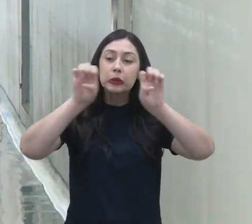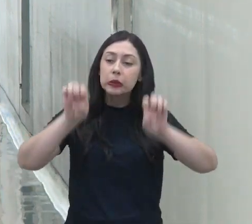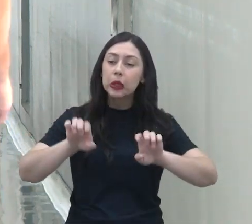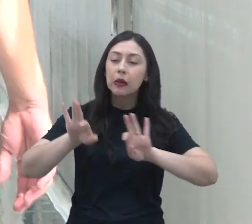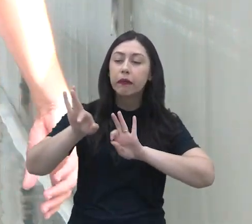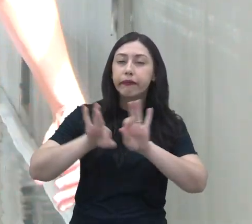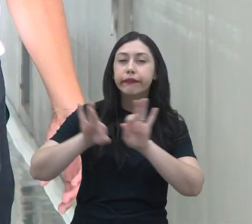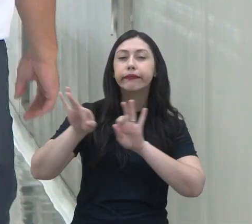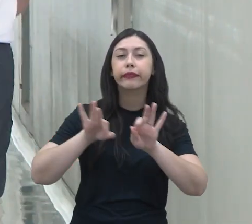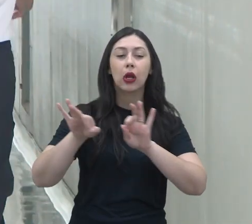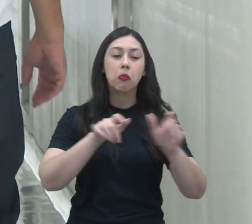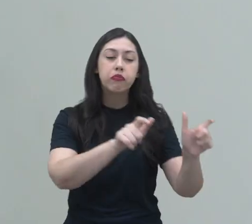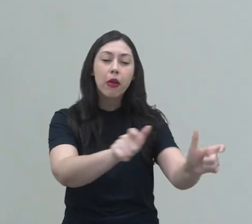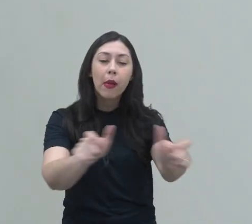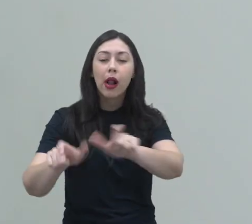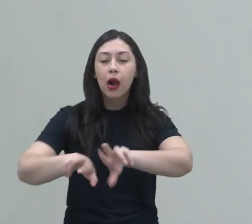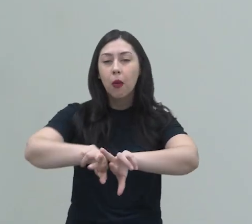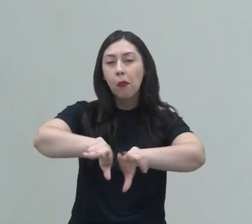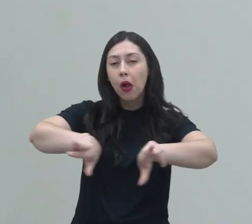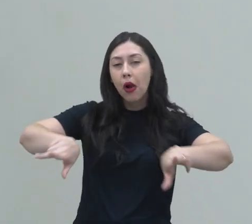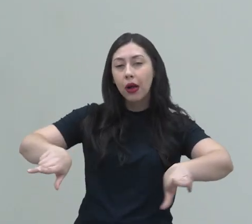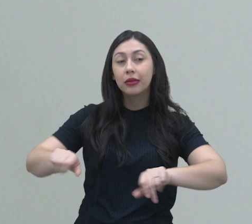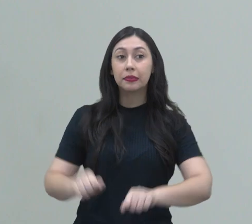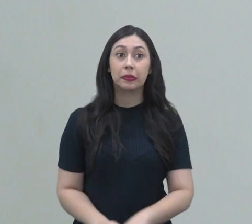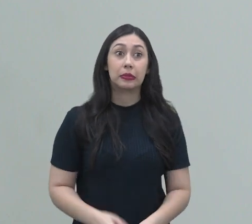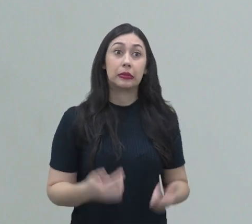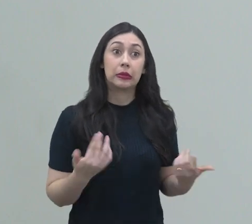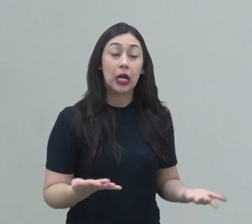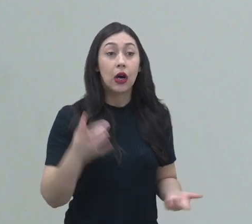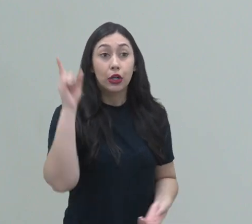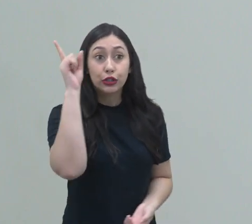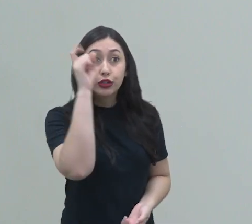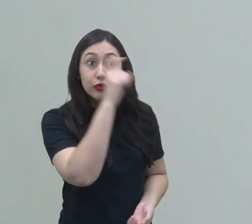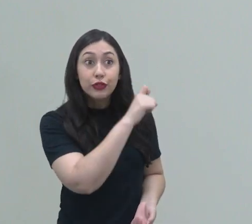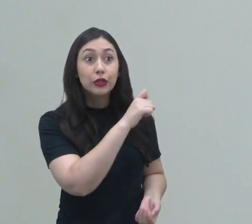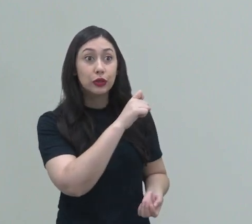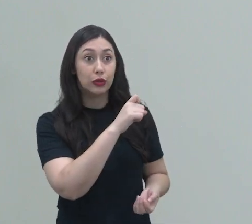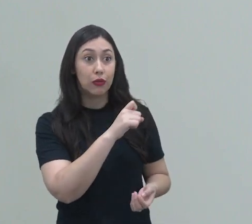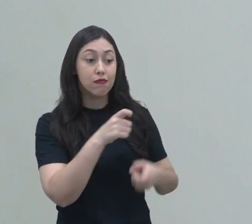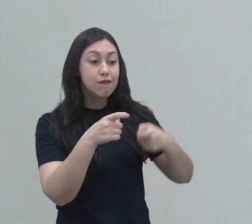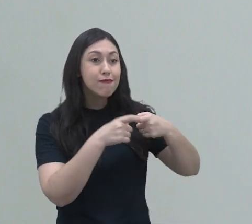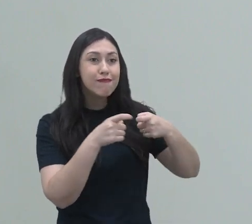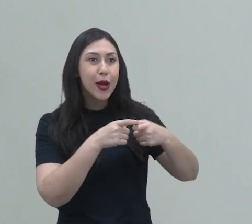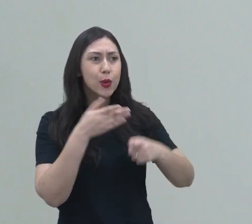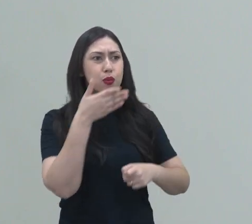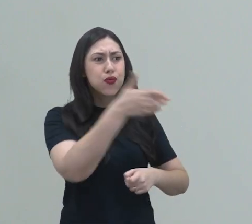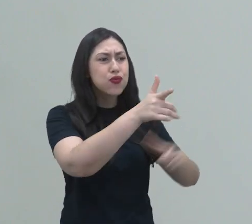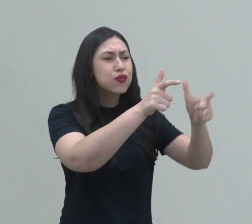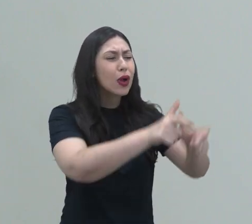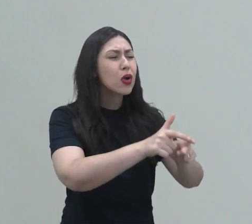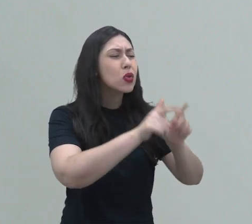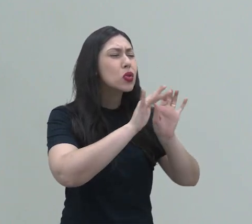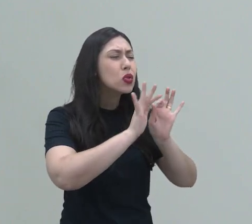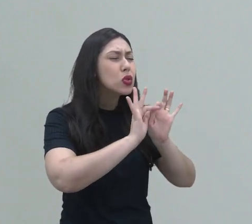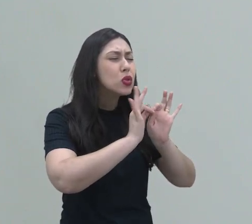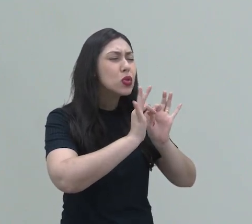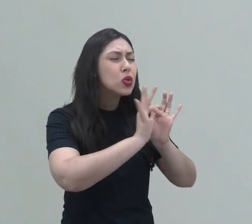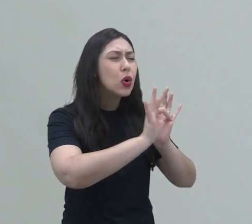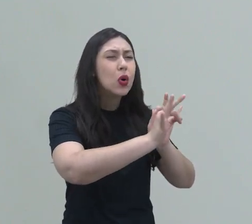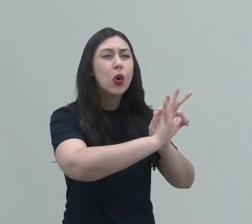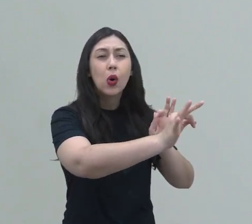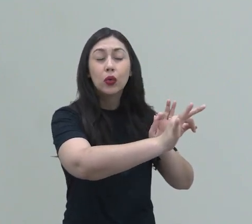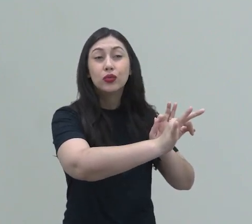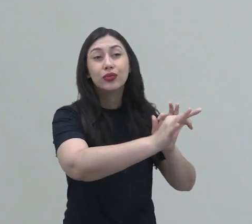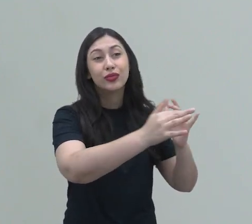tantas diferenças regionais. Porque é difícil levar um médico para uma região muito distante, para uma região